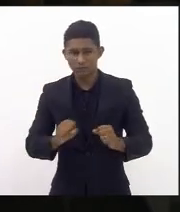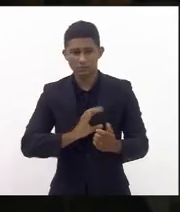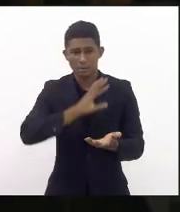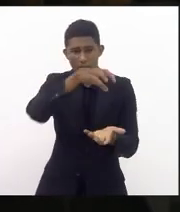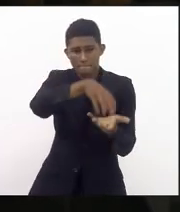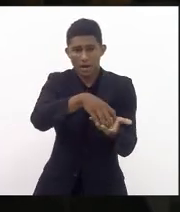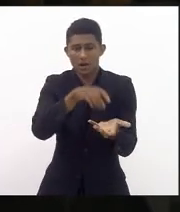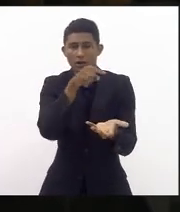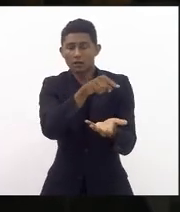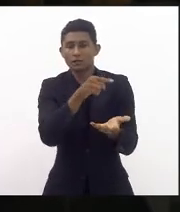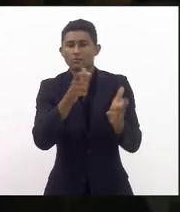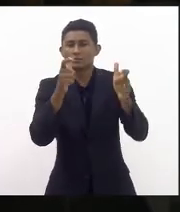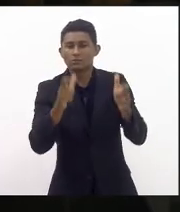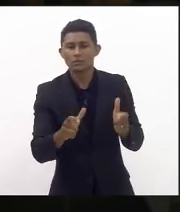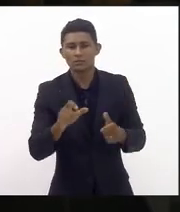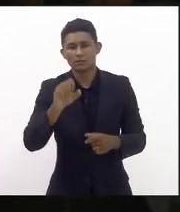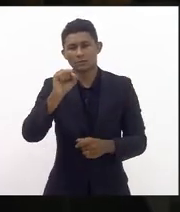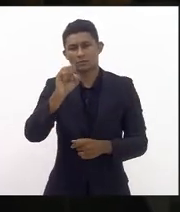ali em